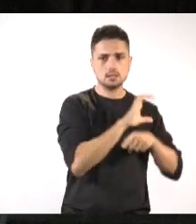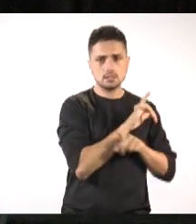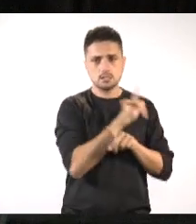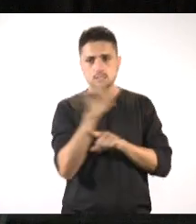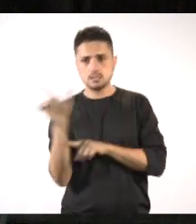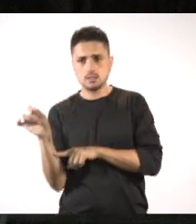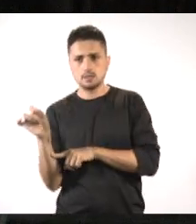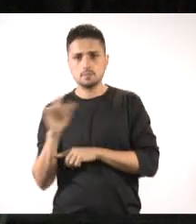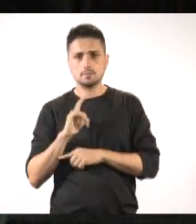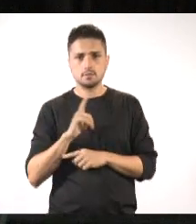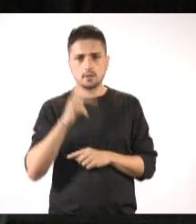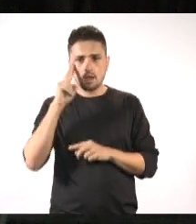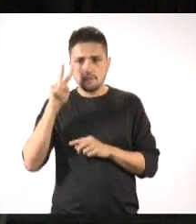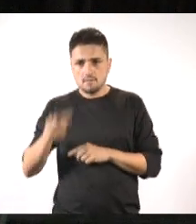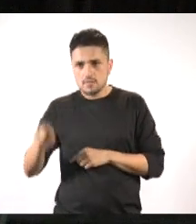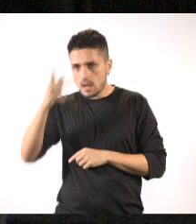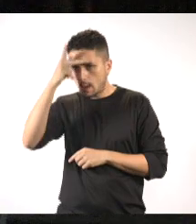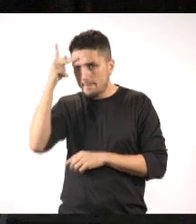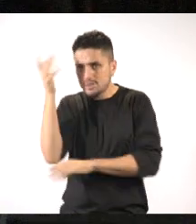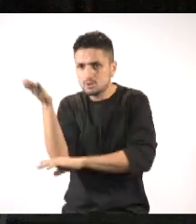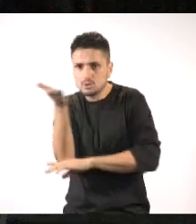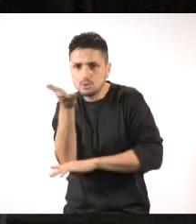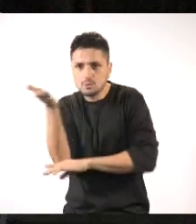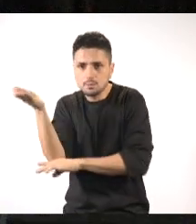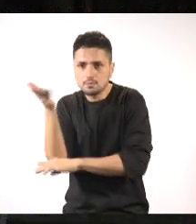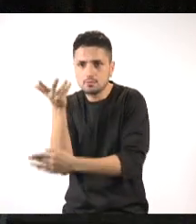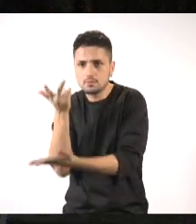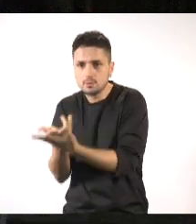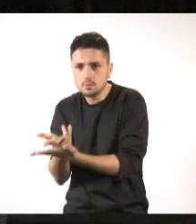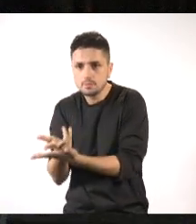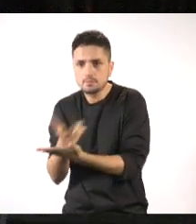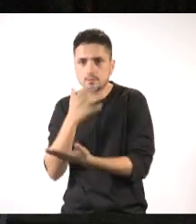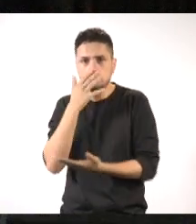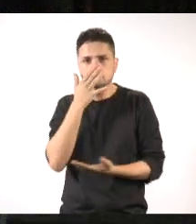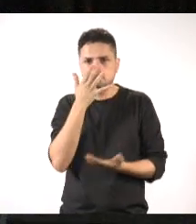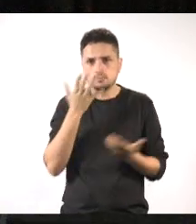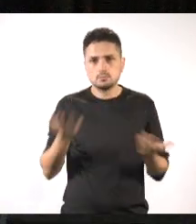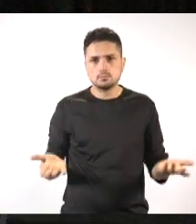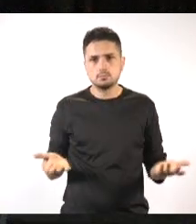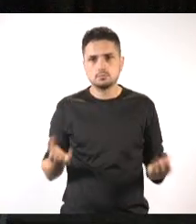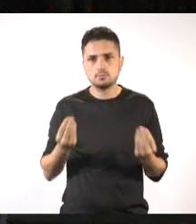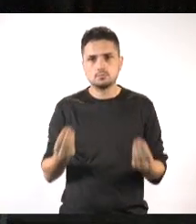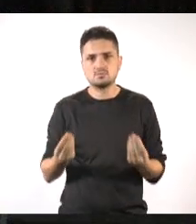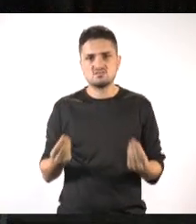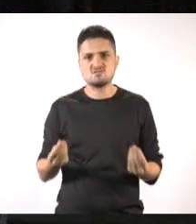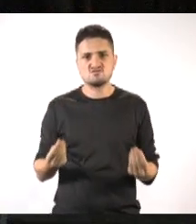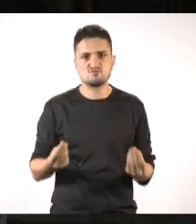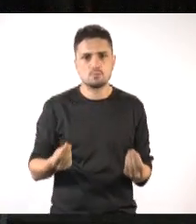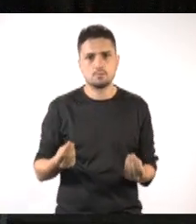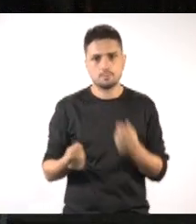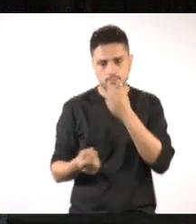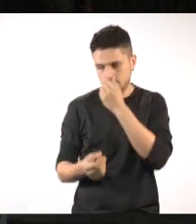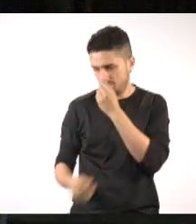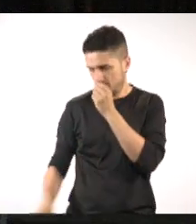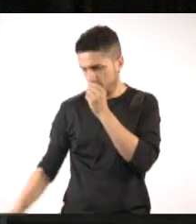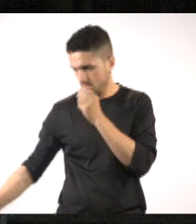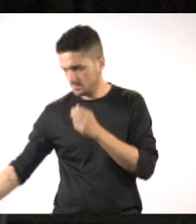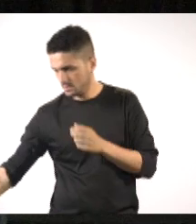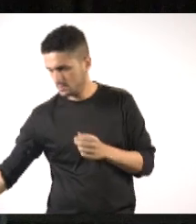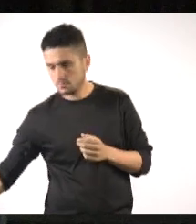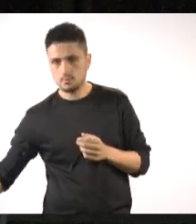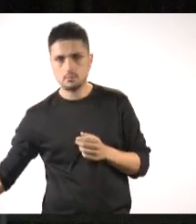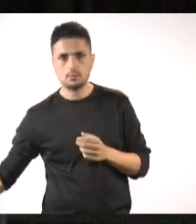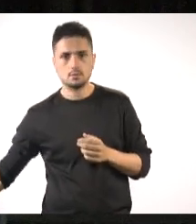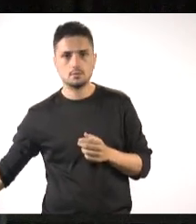mendigo atirado no chão e passa indiferentemente, realmente não está agradando a Deus, nem está